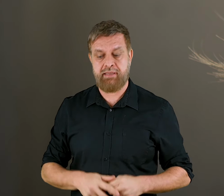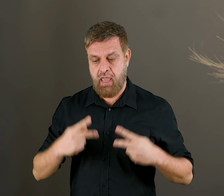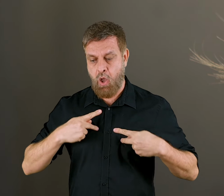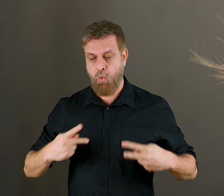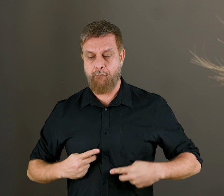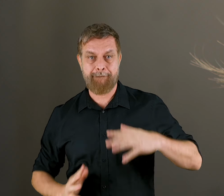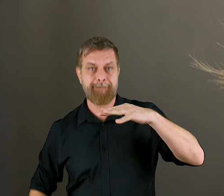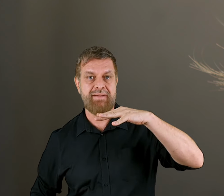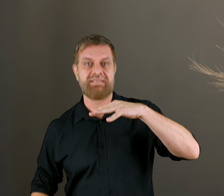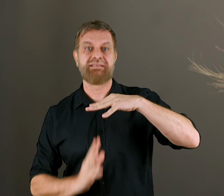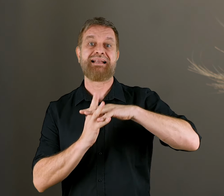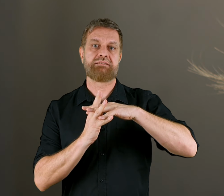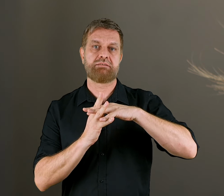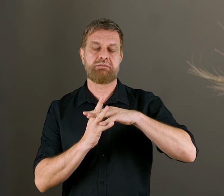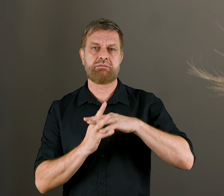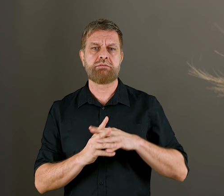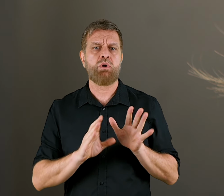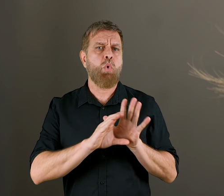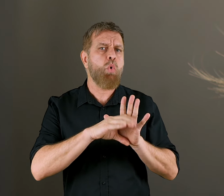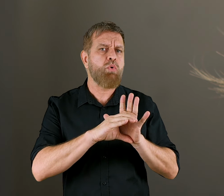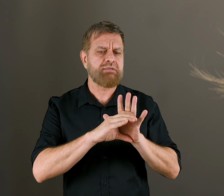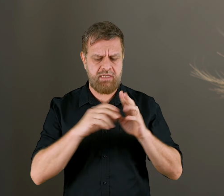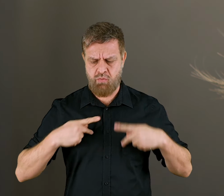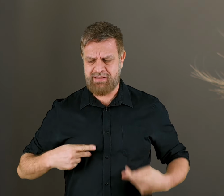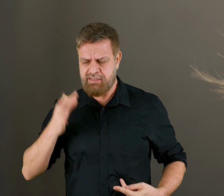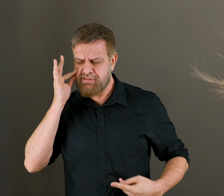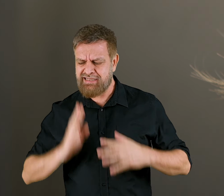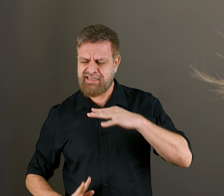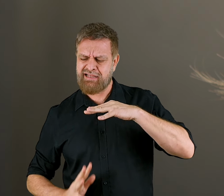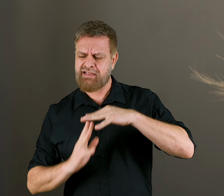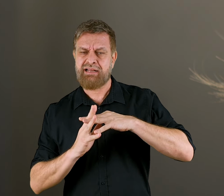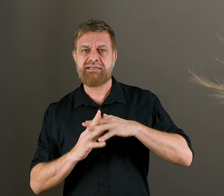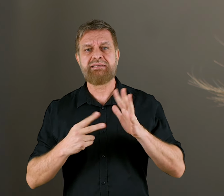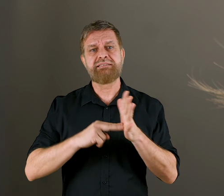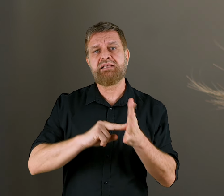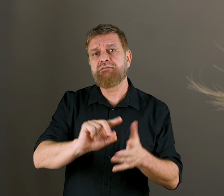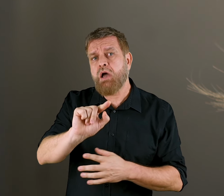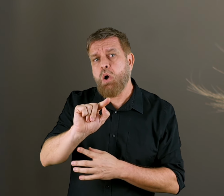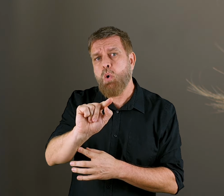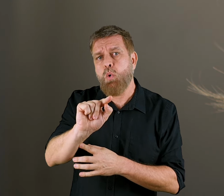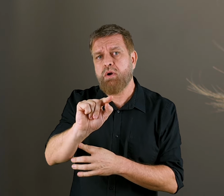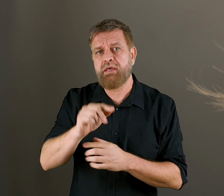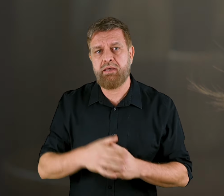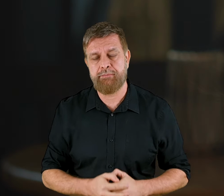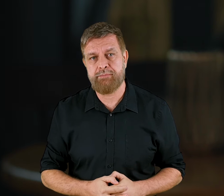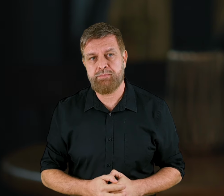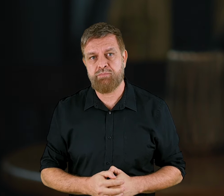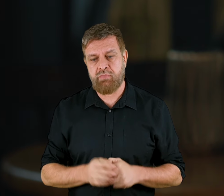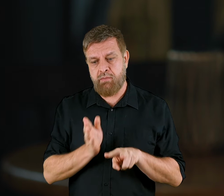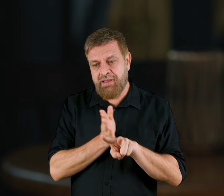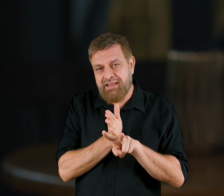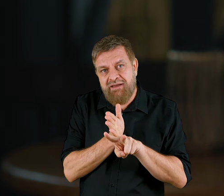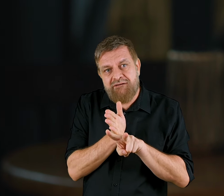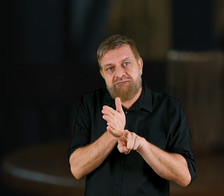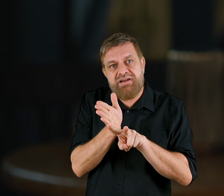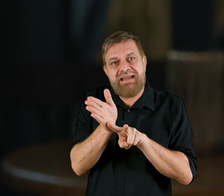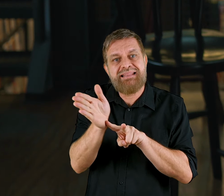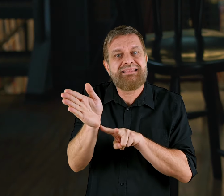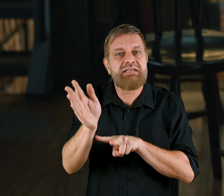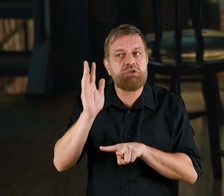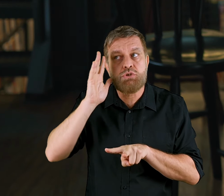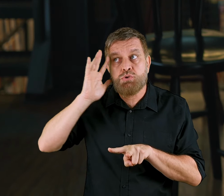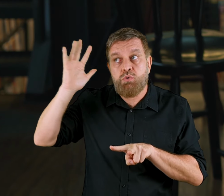transhumanismo. Definindo o transhumanismo, eu defini o transhumanismo como uma das vertentes de